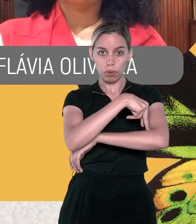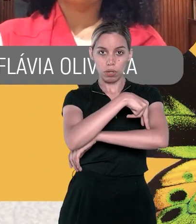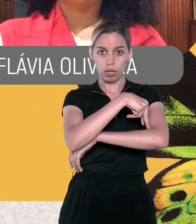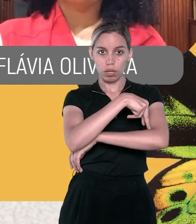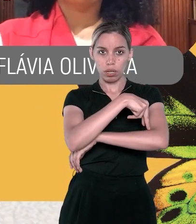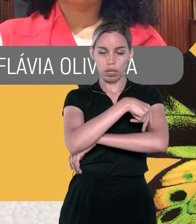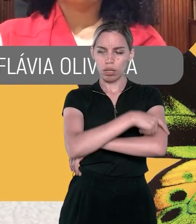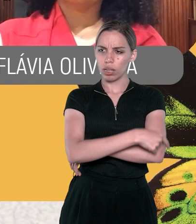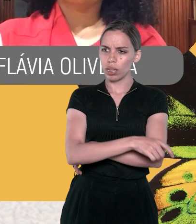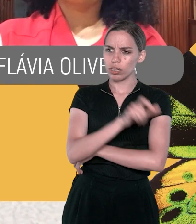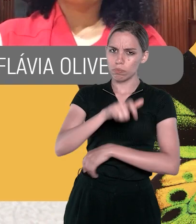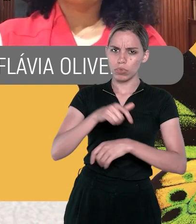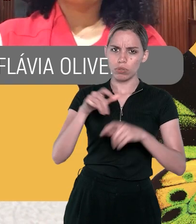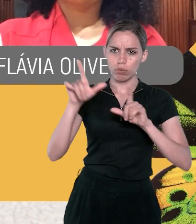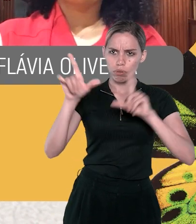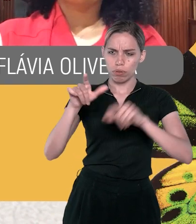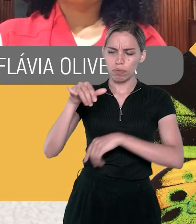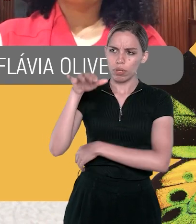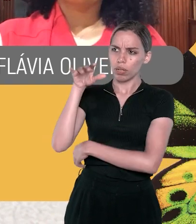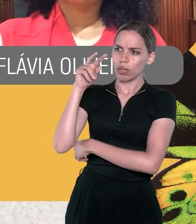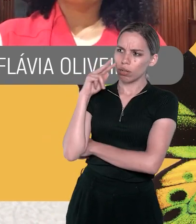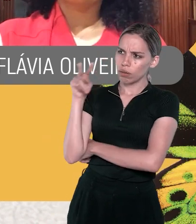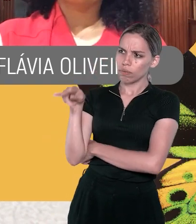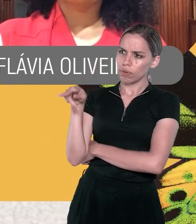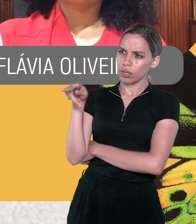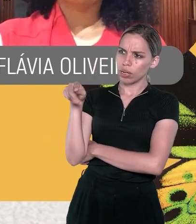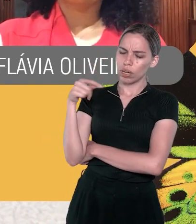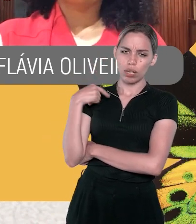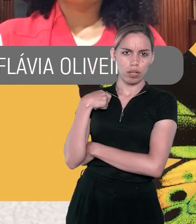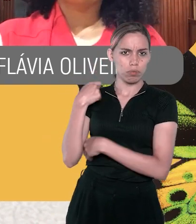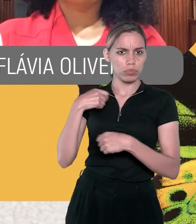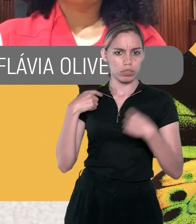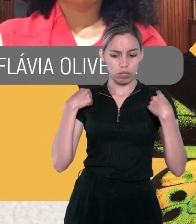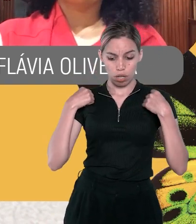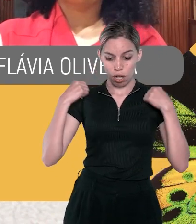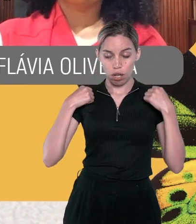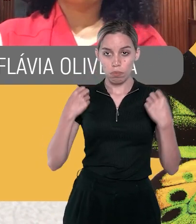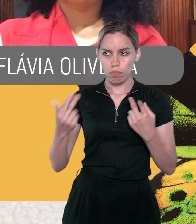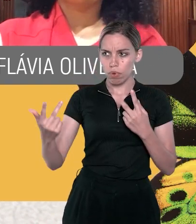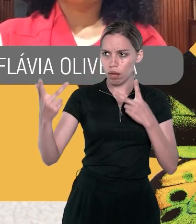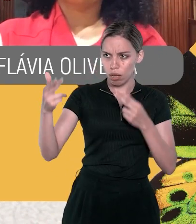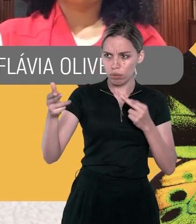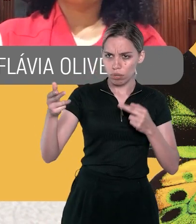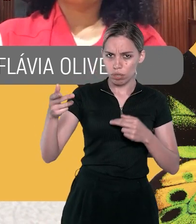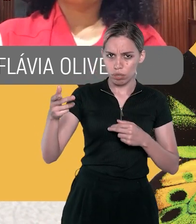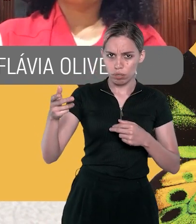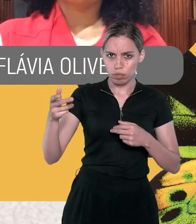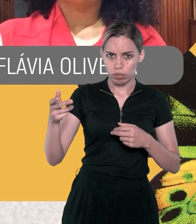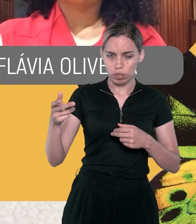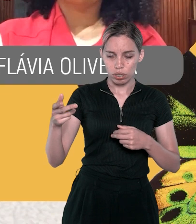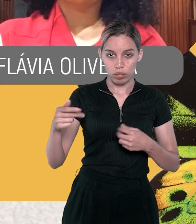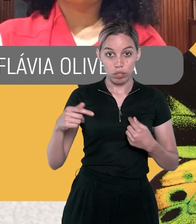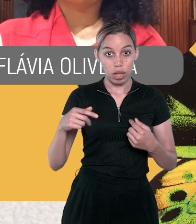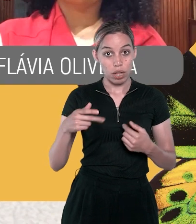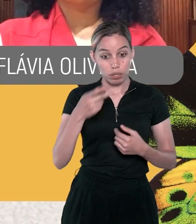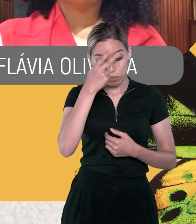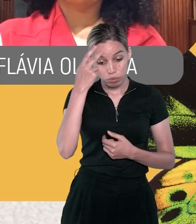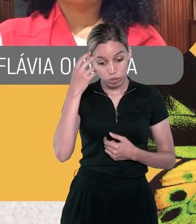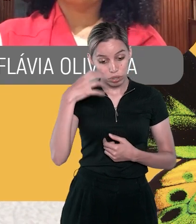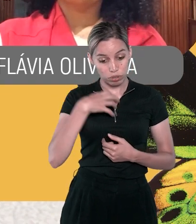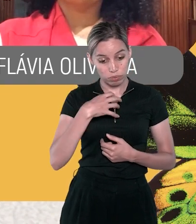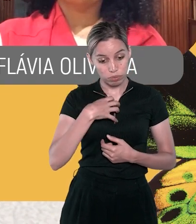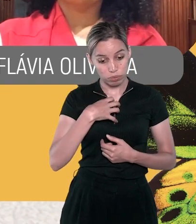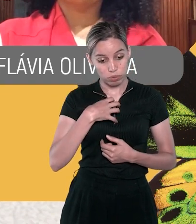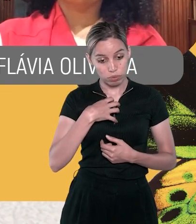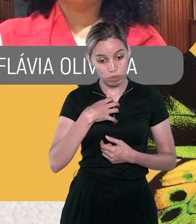primeira reação é se vestir como eles, é começar a se comportar como eles, porque isso te valoriza. Você está numa sociedade que te desvaloriza o tempo